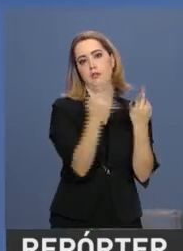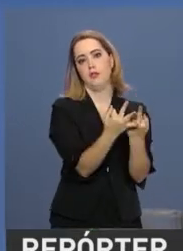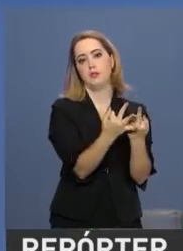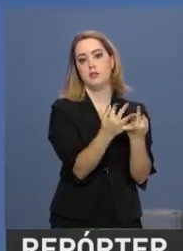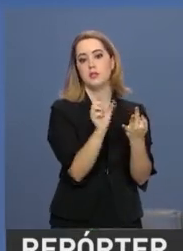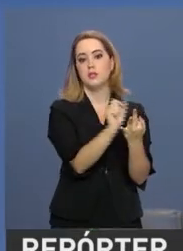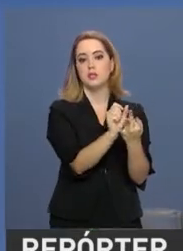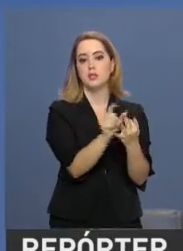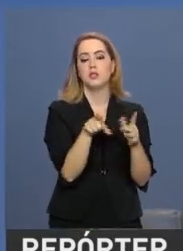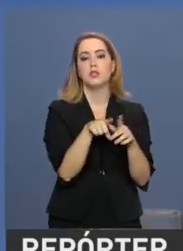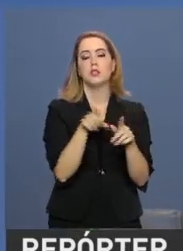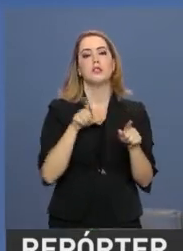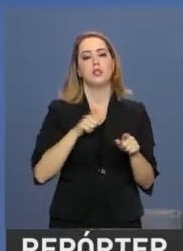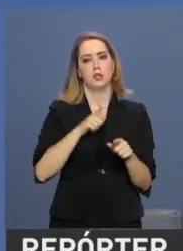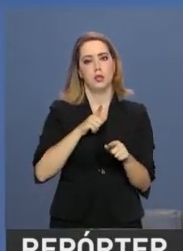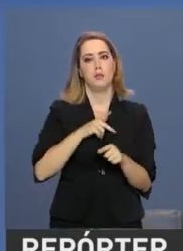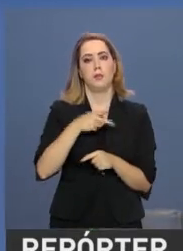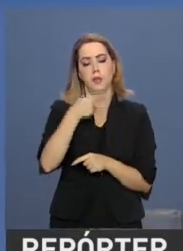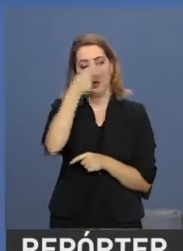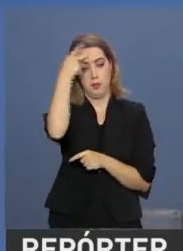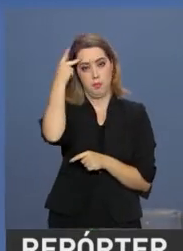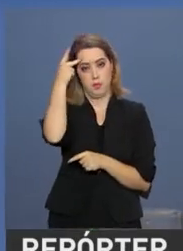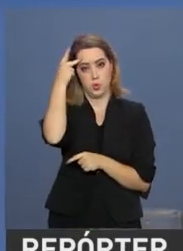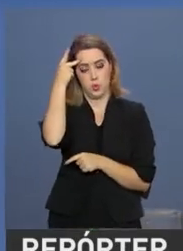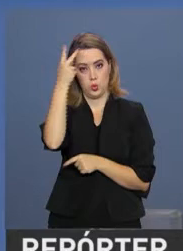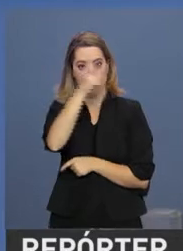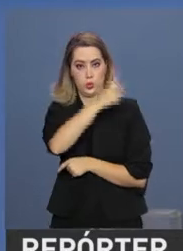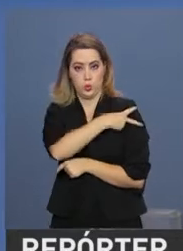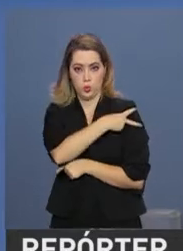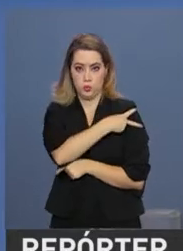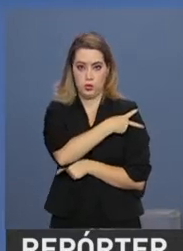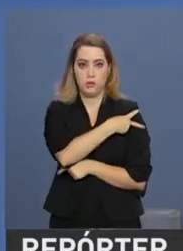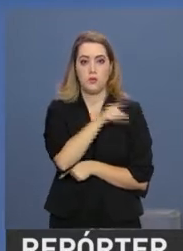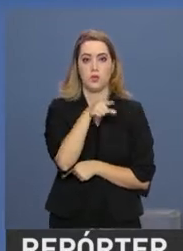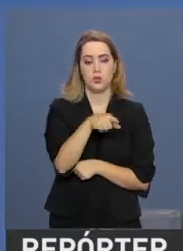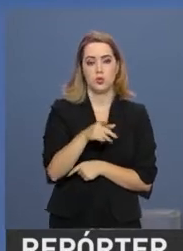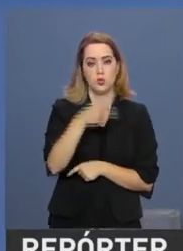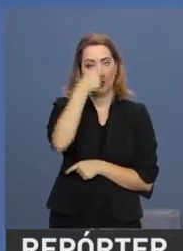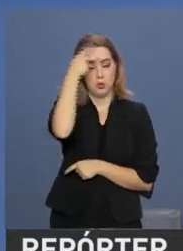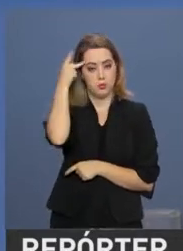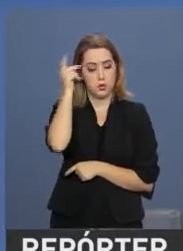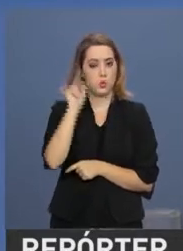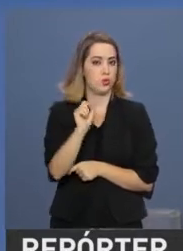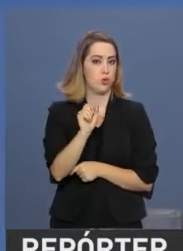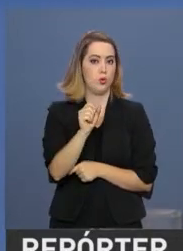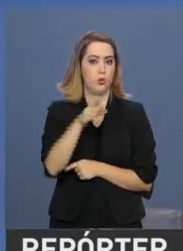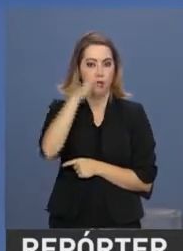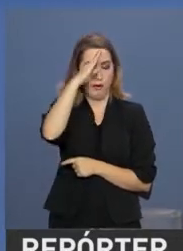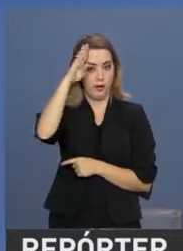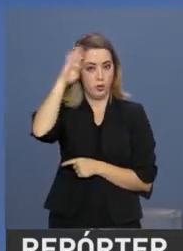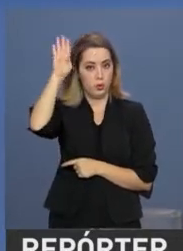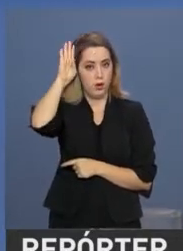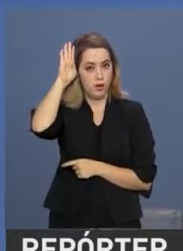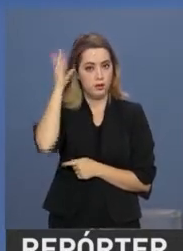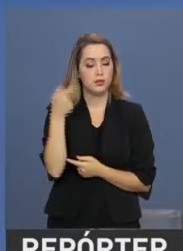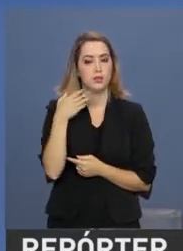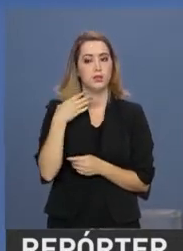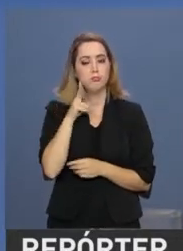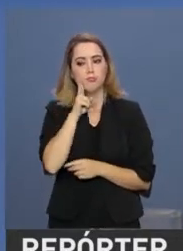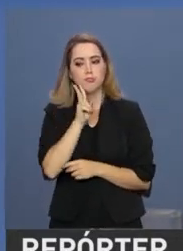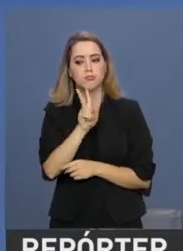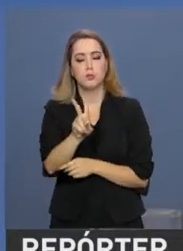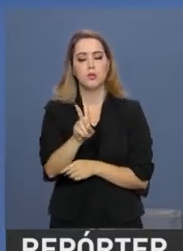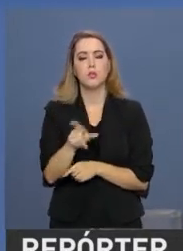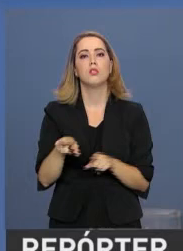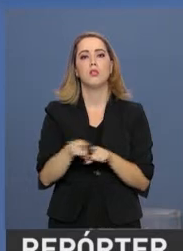supervisor né que geral vai ser um profissional de nível superior um psicólogo alguém que tenha uma